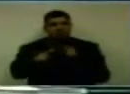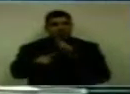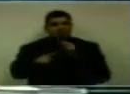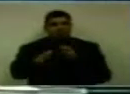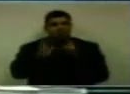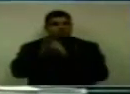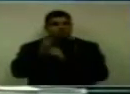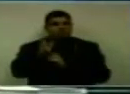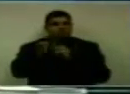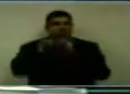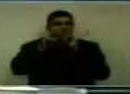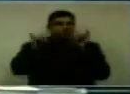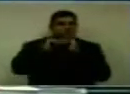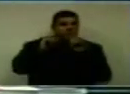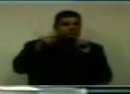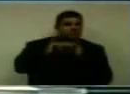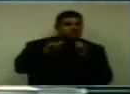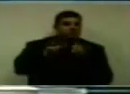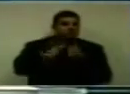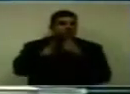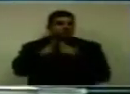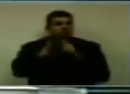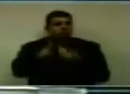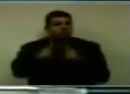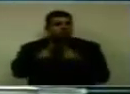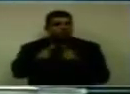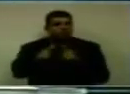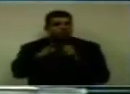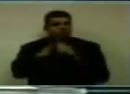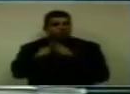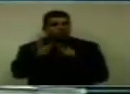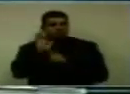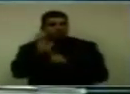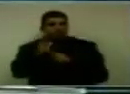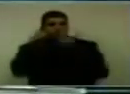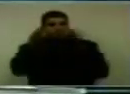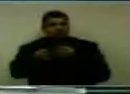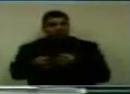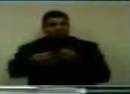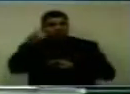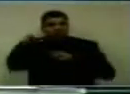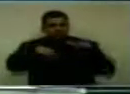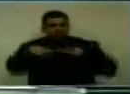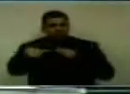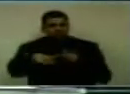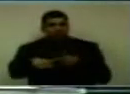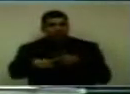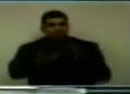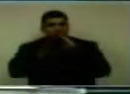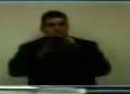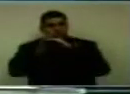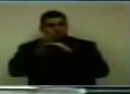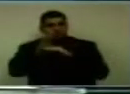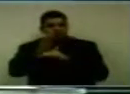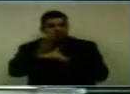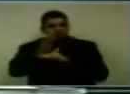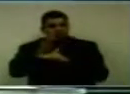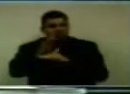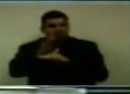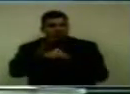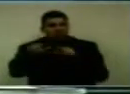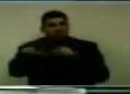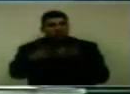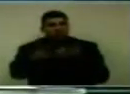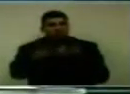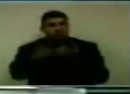não se resolve de forma simples. Problema complexo se resolve com firmeza de princípios, com convicções e com